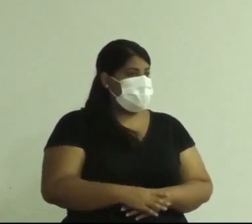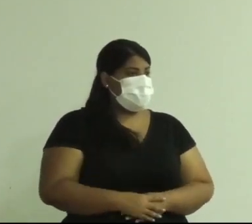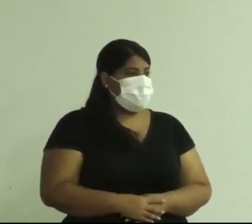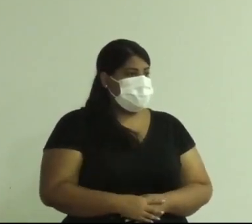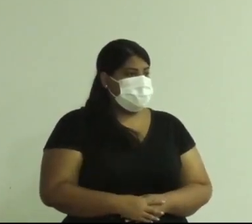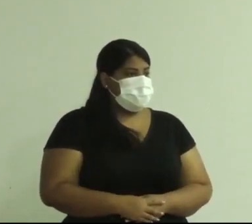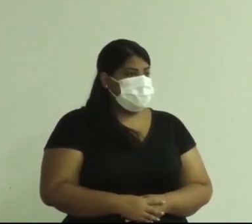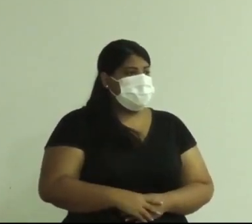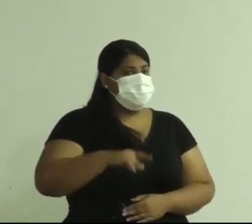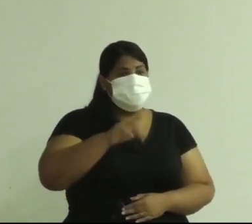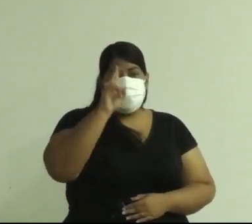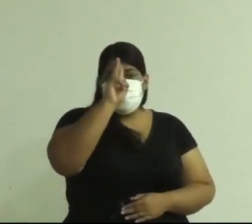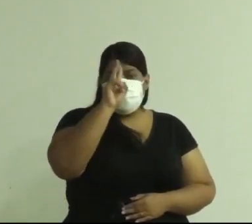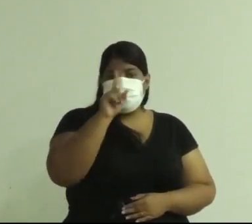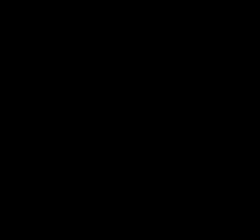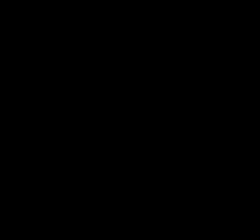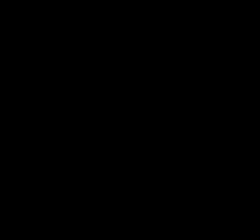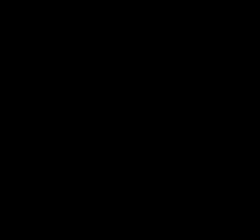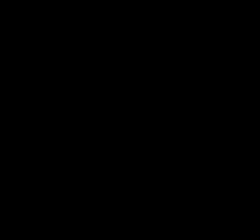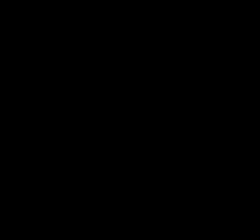porque essa é uma história que não é contada.